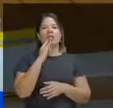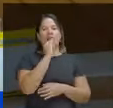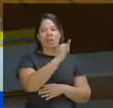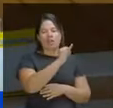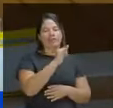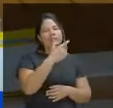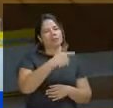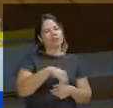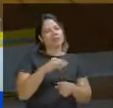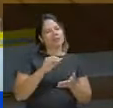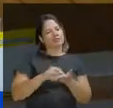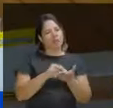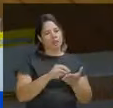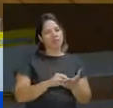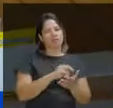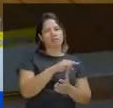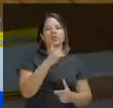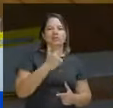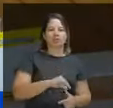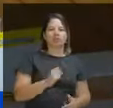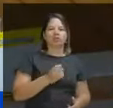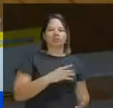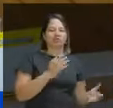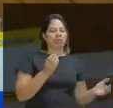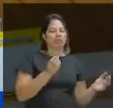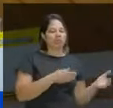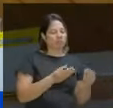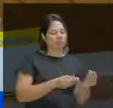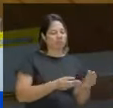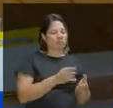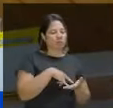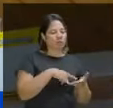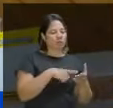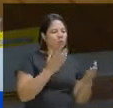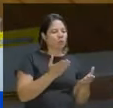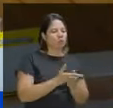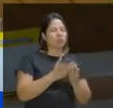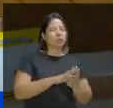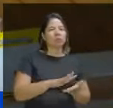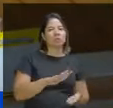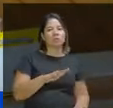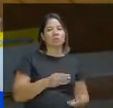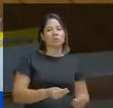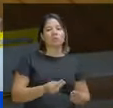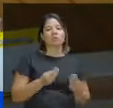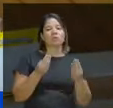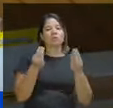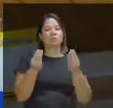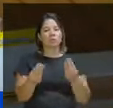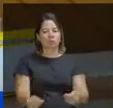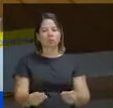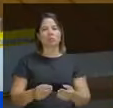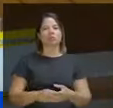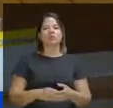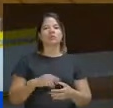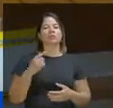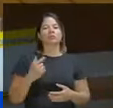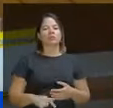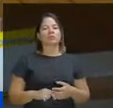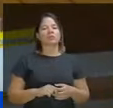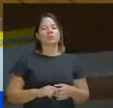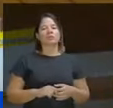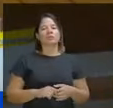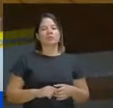06-007-02.2023.6.03.00000. Origem, Macapá, Barra P. Relator, juiz Paulo Madeira. Partido se manifestou